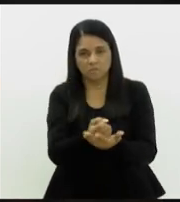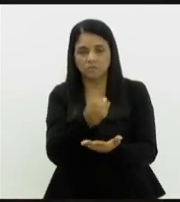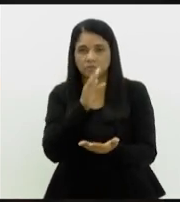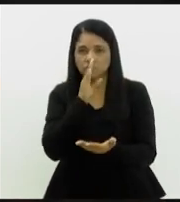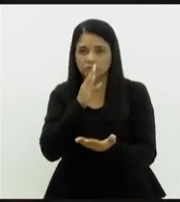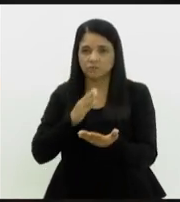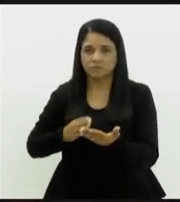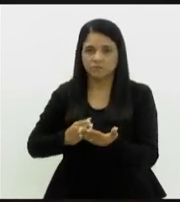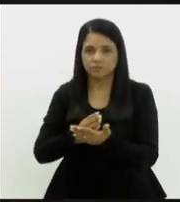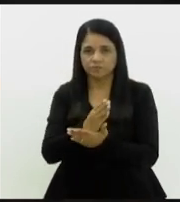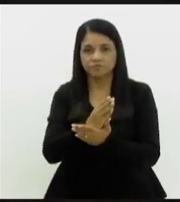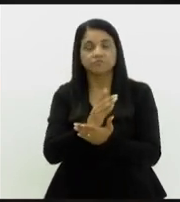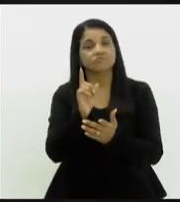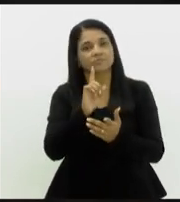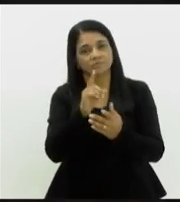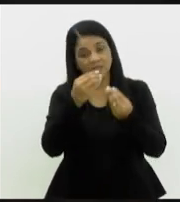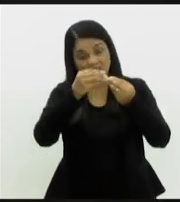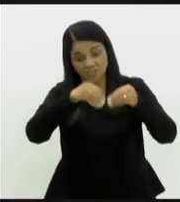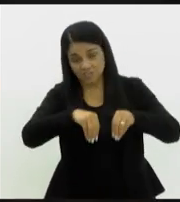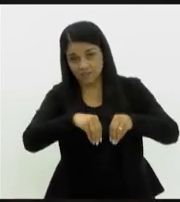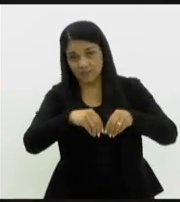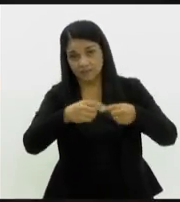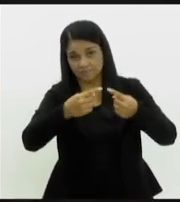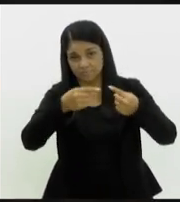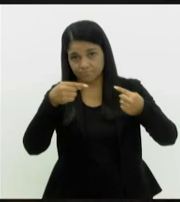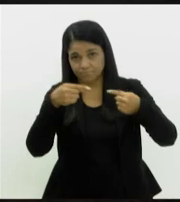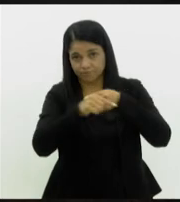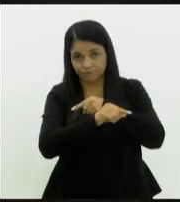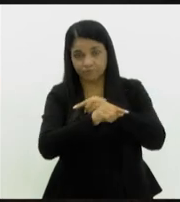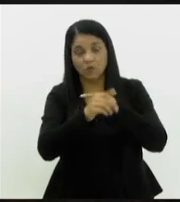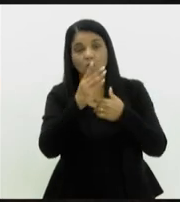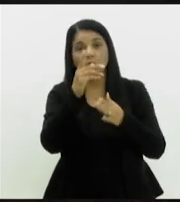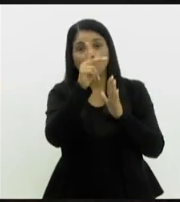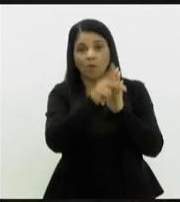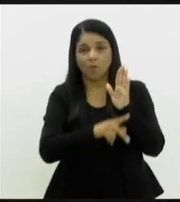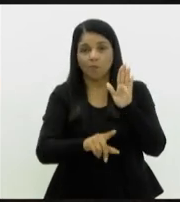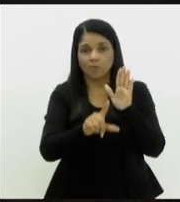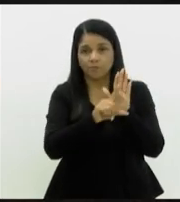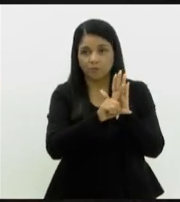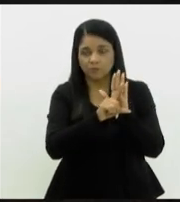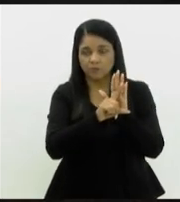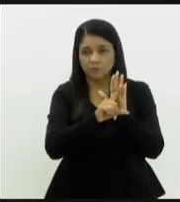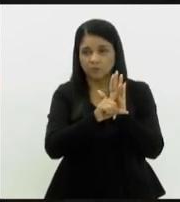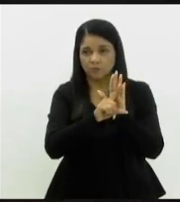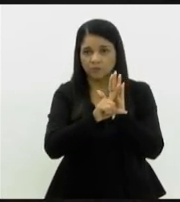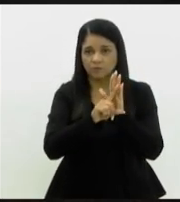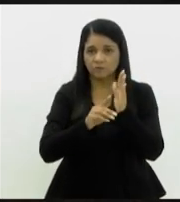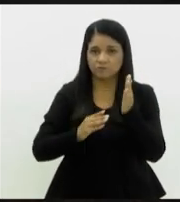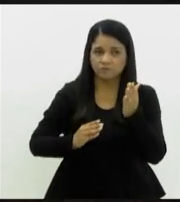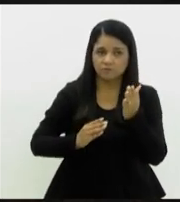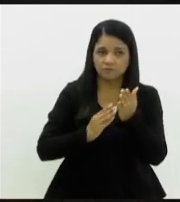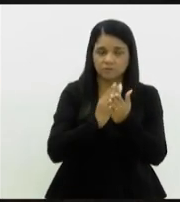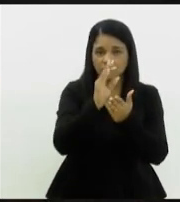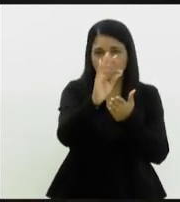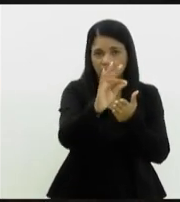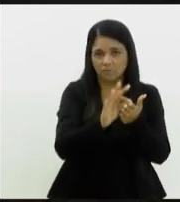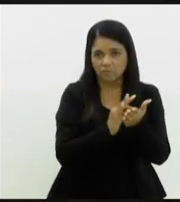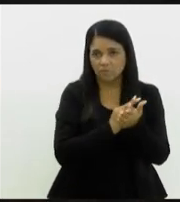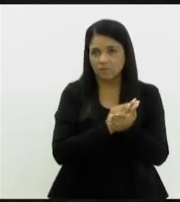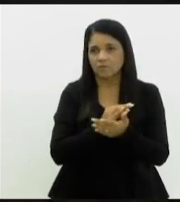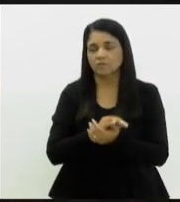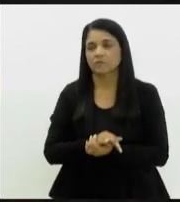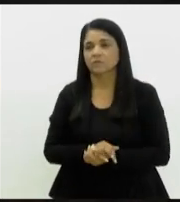estão, rejeitado. O projeto aprovado vai a autógrafo.